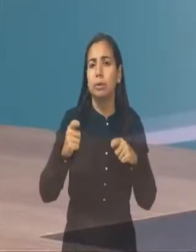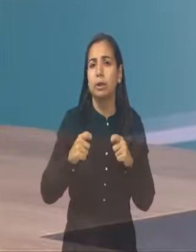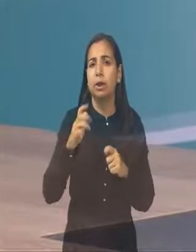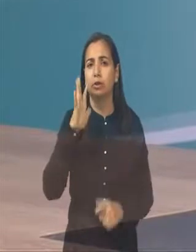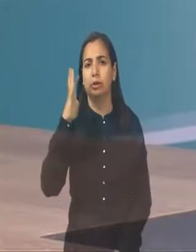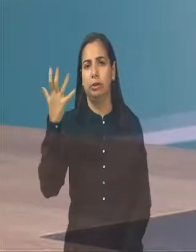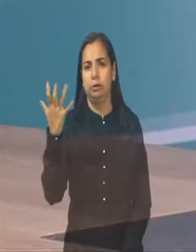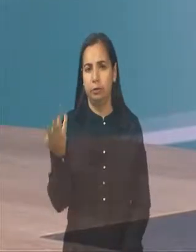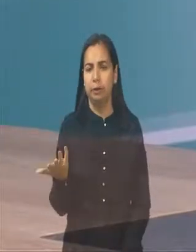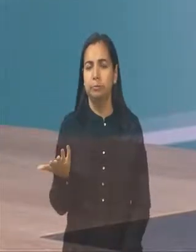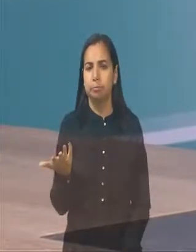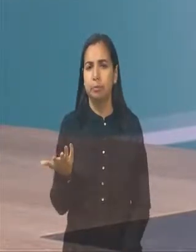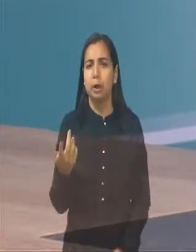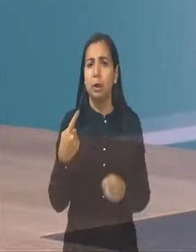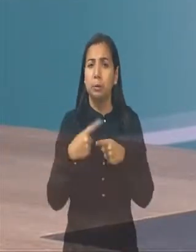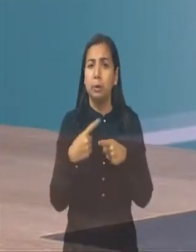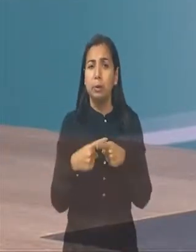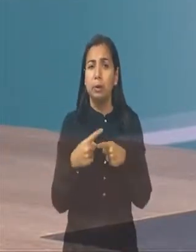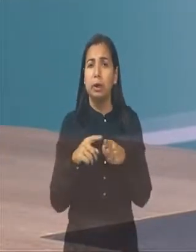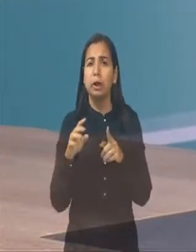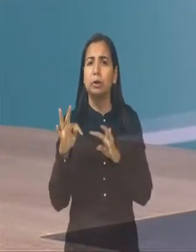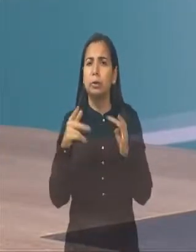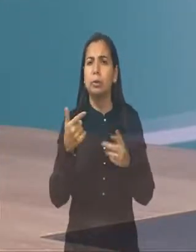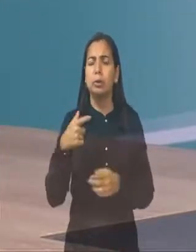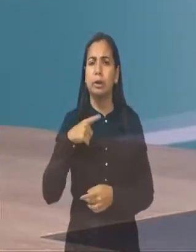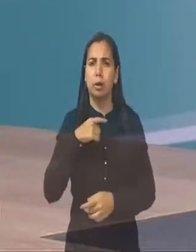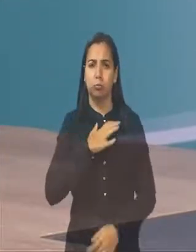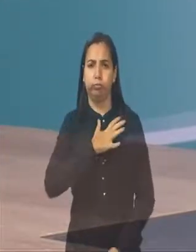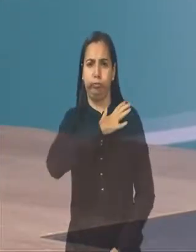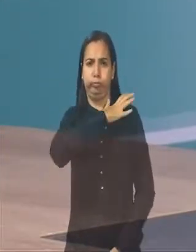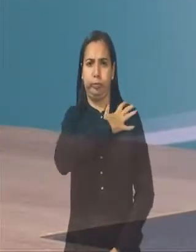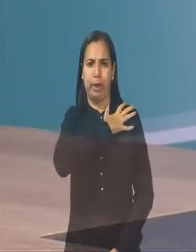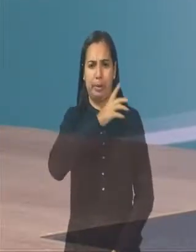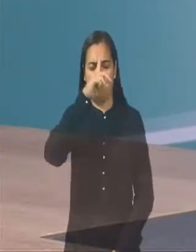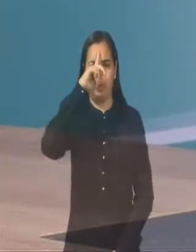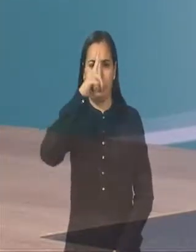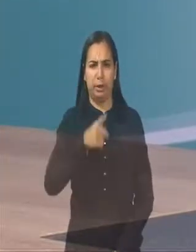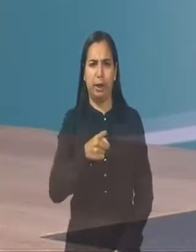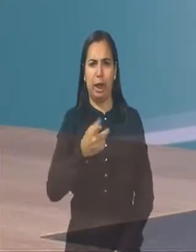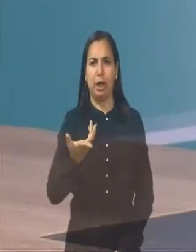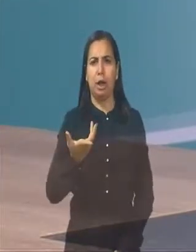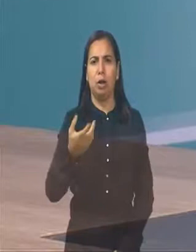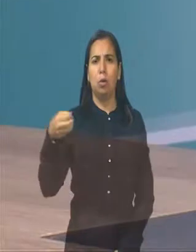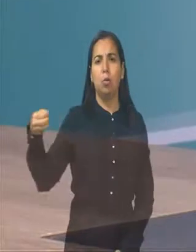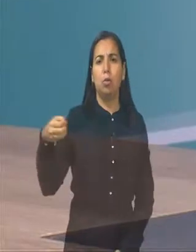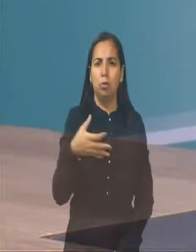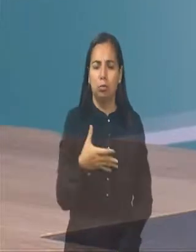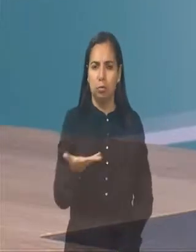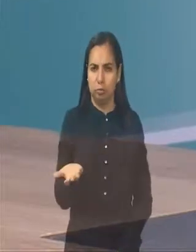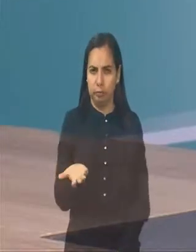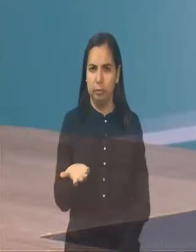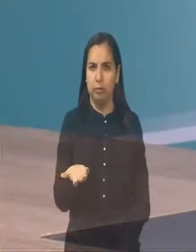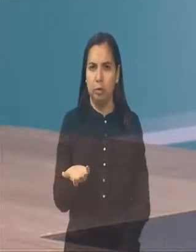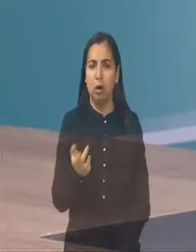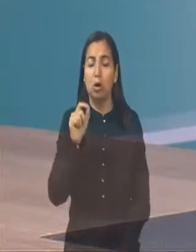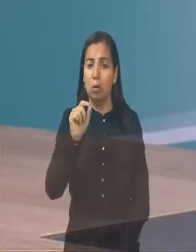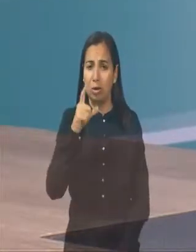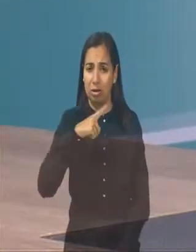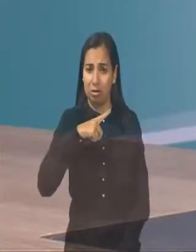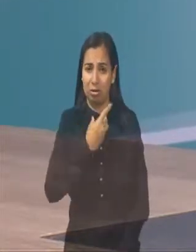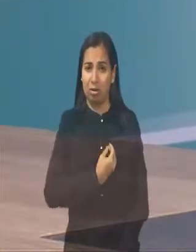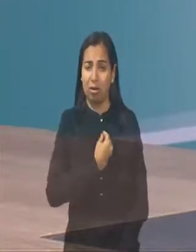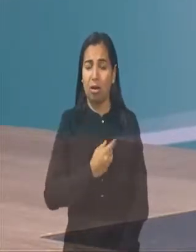Tudo que eu acho, inclusive, temerário pegar um general para tomar conta do morro. Na verdade, o que existe